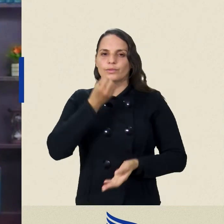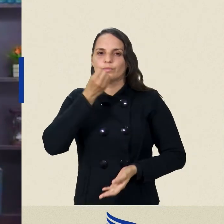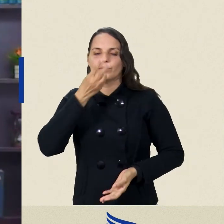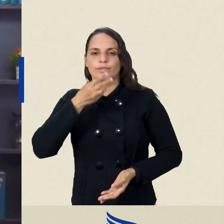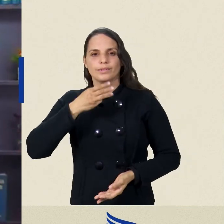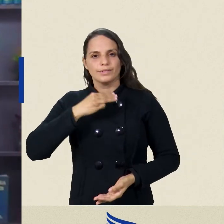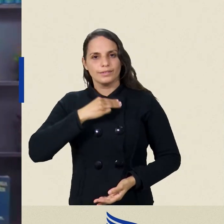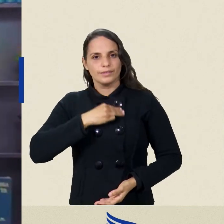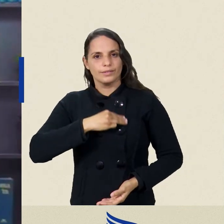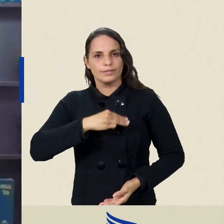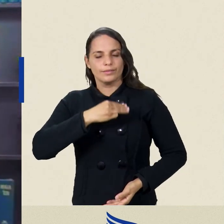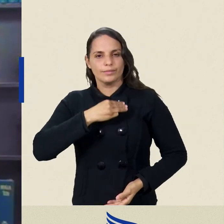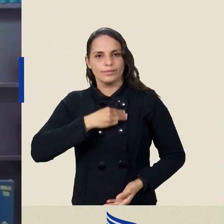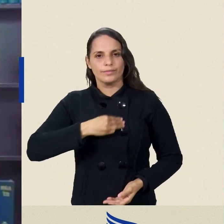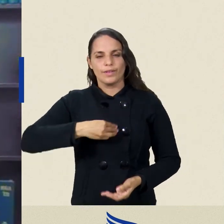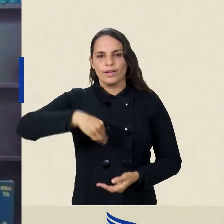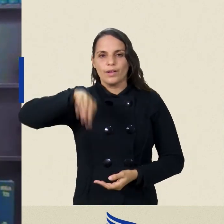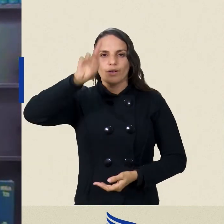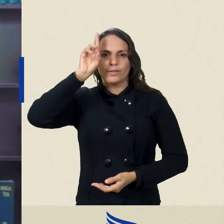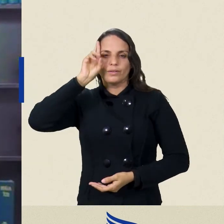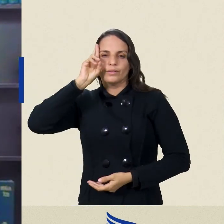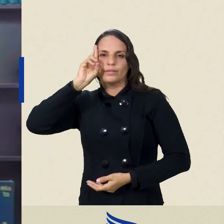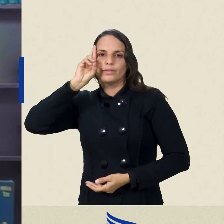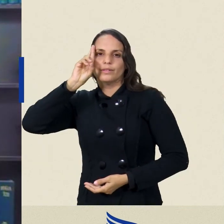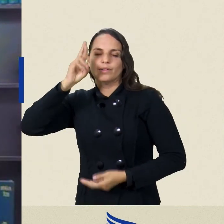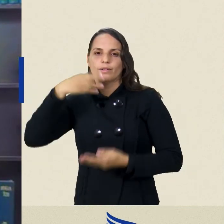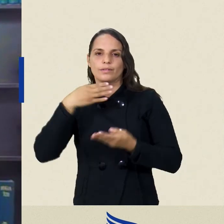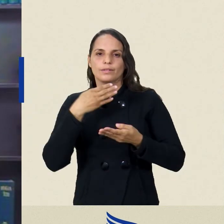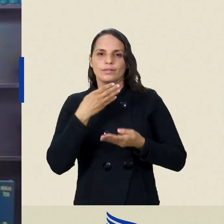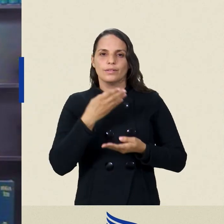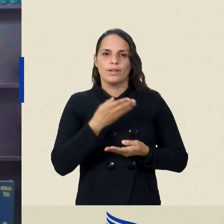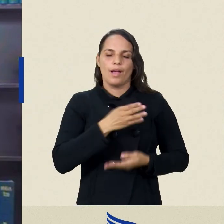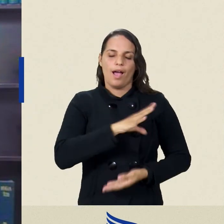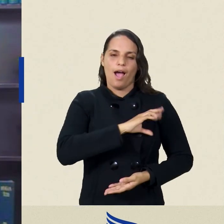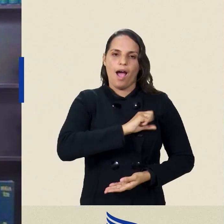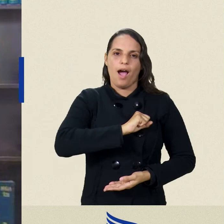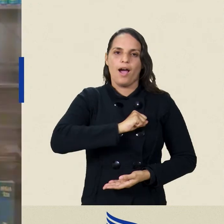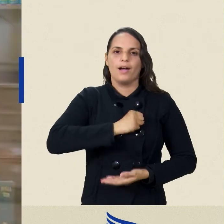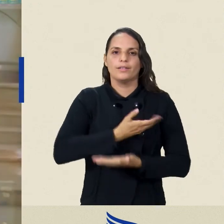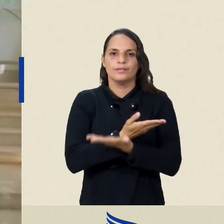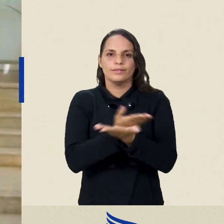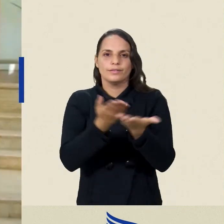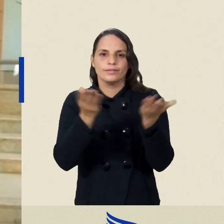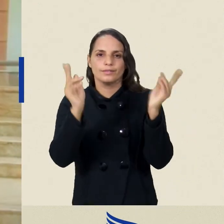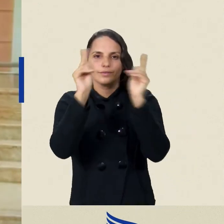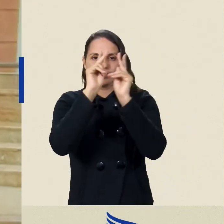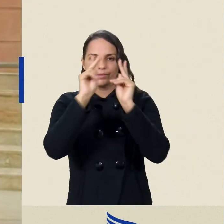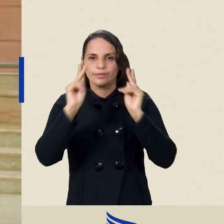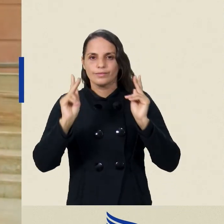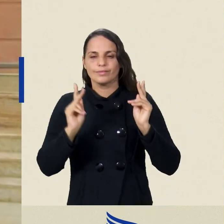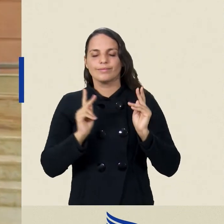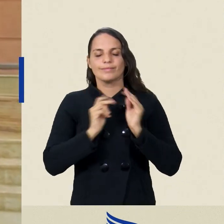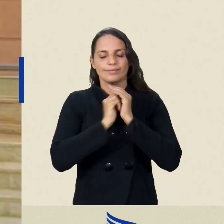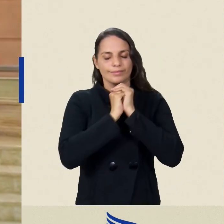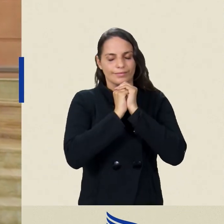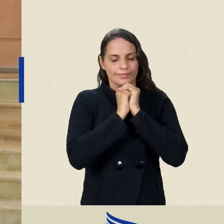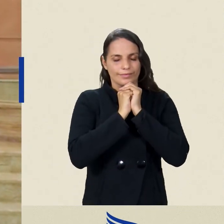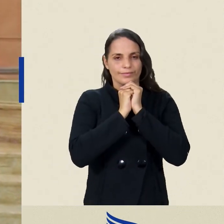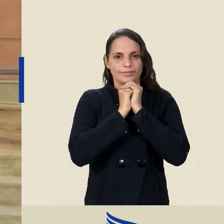misericórdia de ti. Que o Senhor sobre ti levante o seu rosto e te dê a paz.